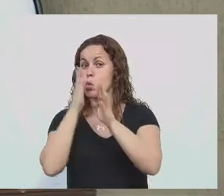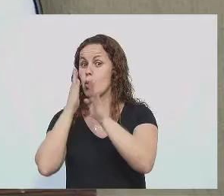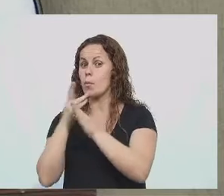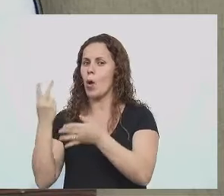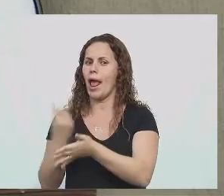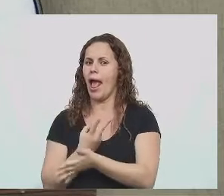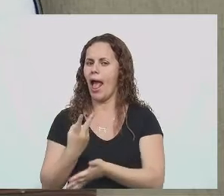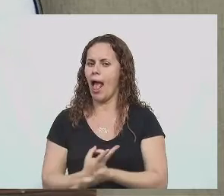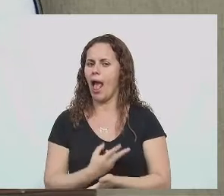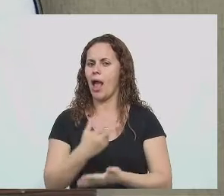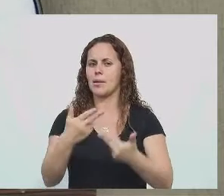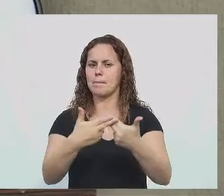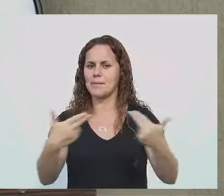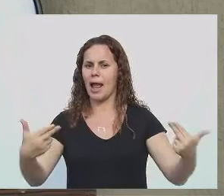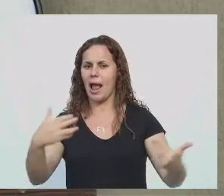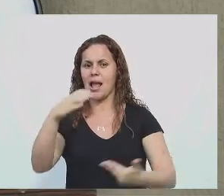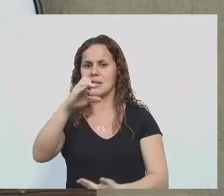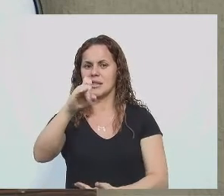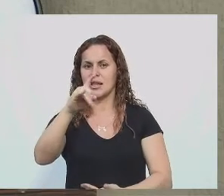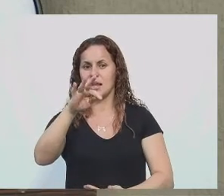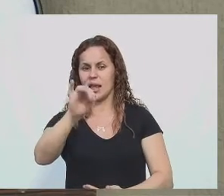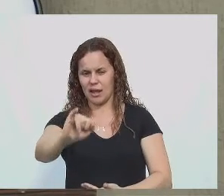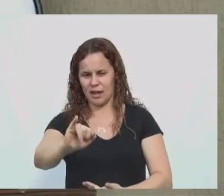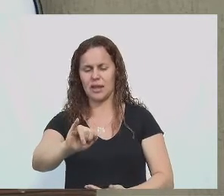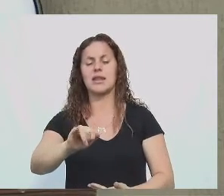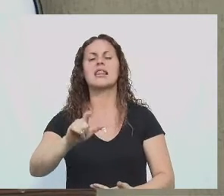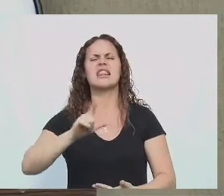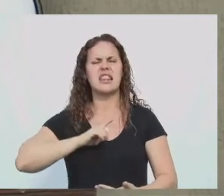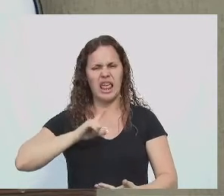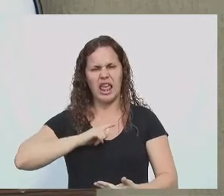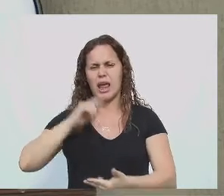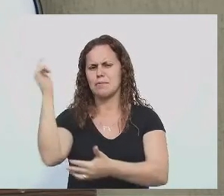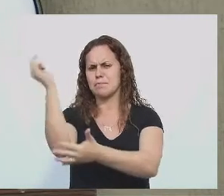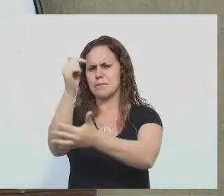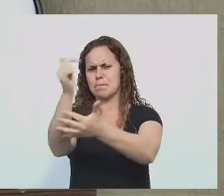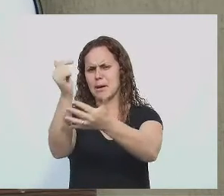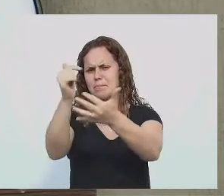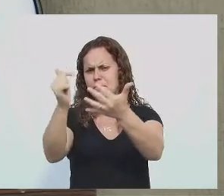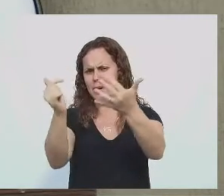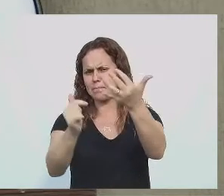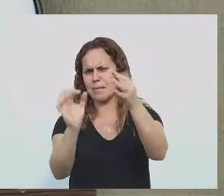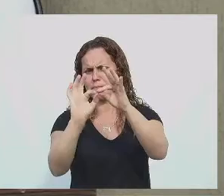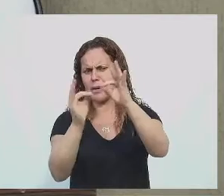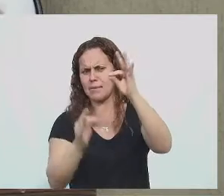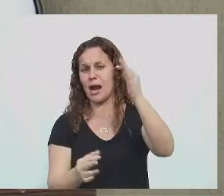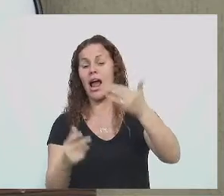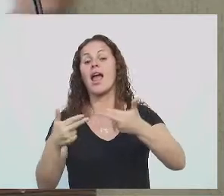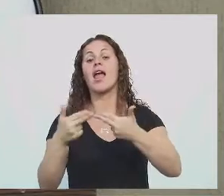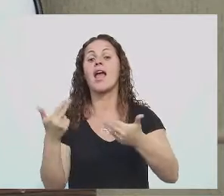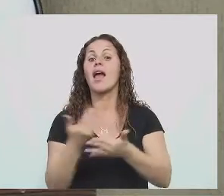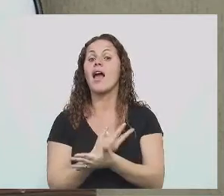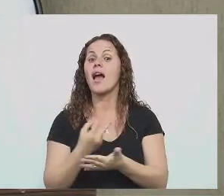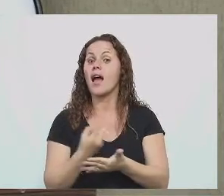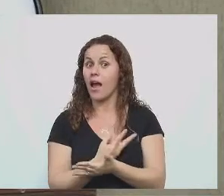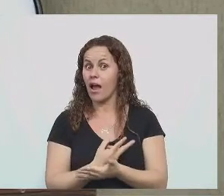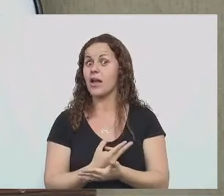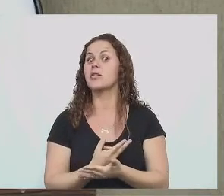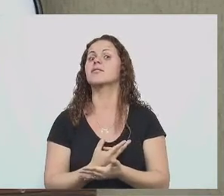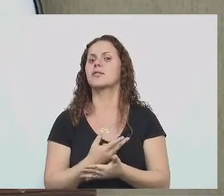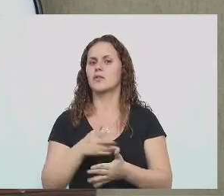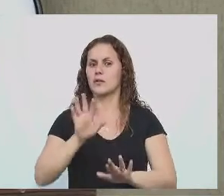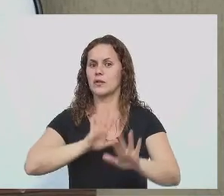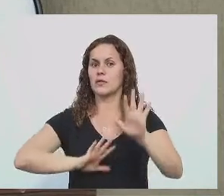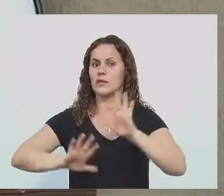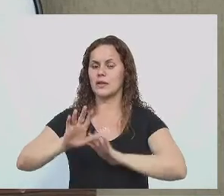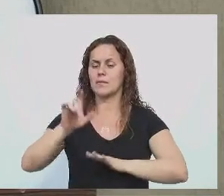errada naquela CPI, tem muita coisa errada. Então, eu entrei aqui para defender aquela pessoa que me